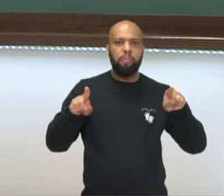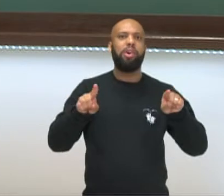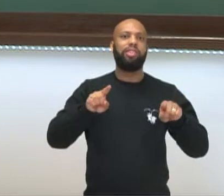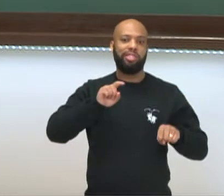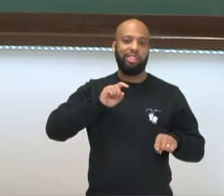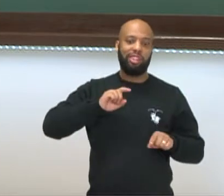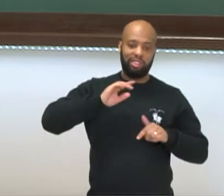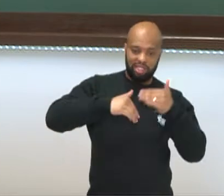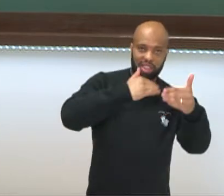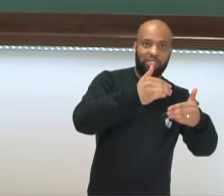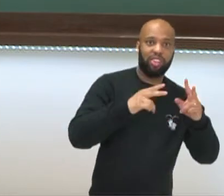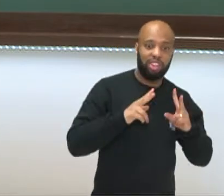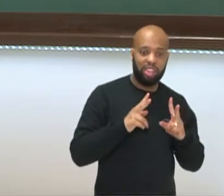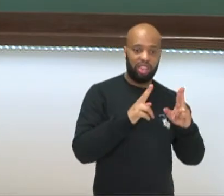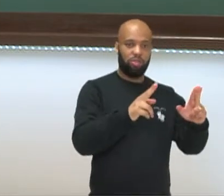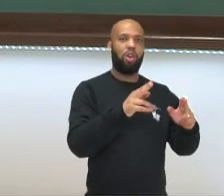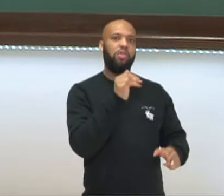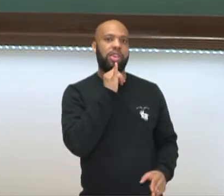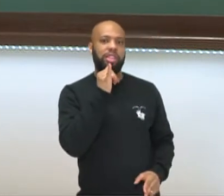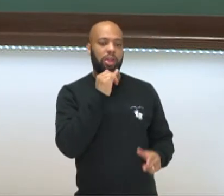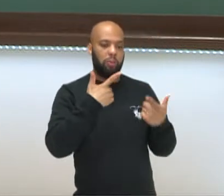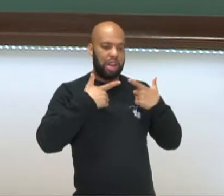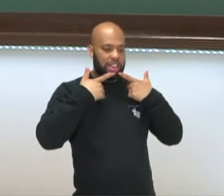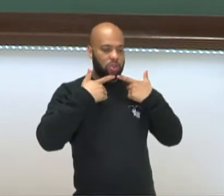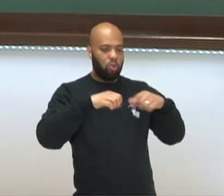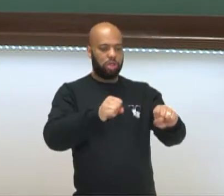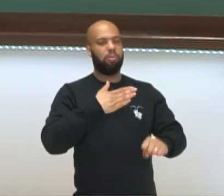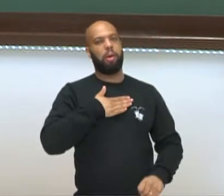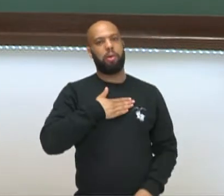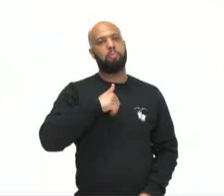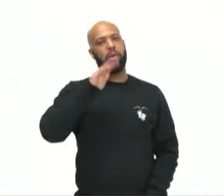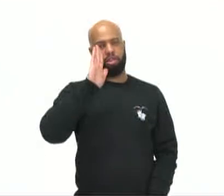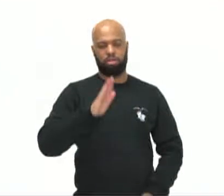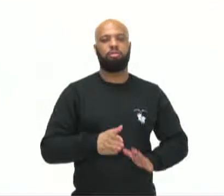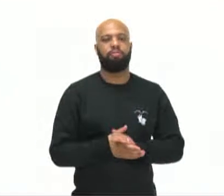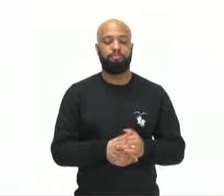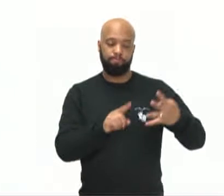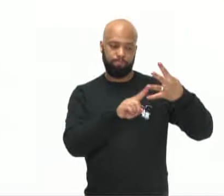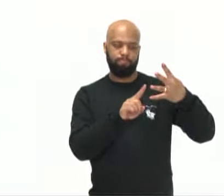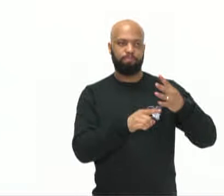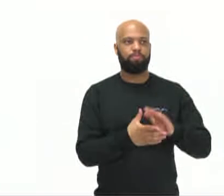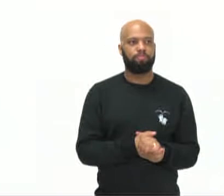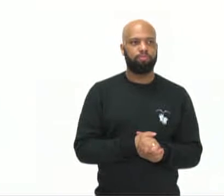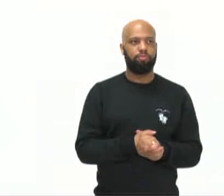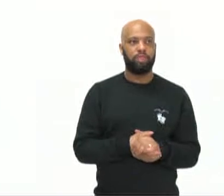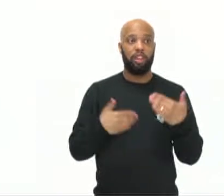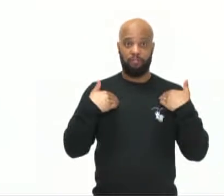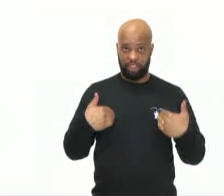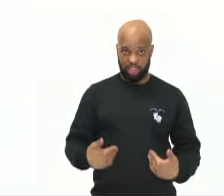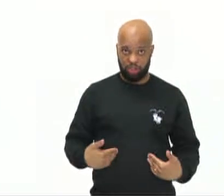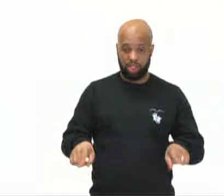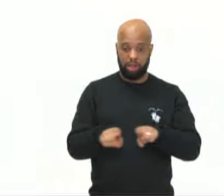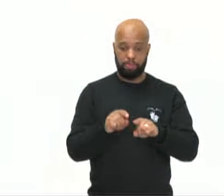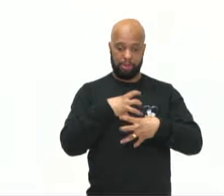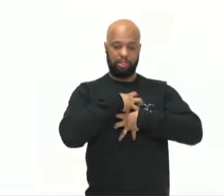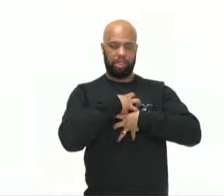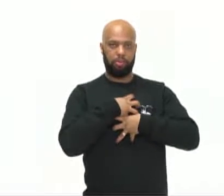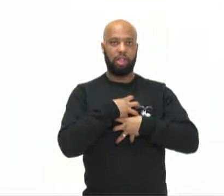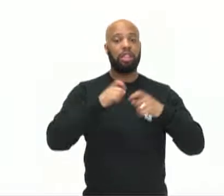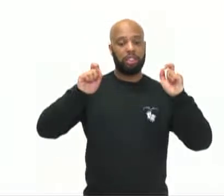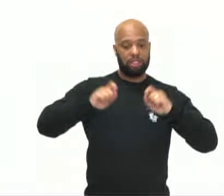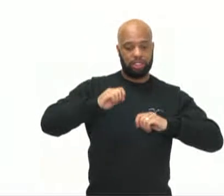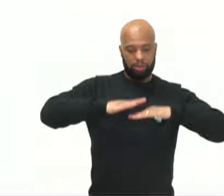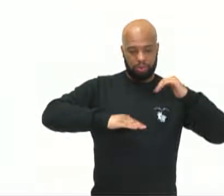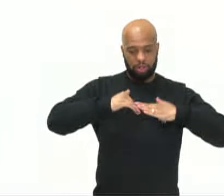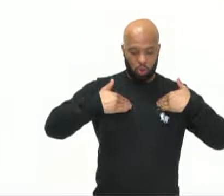tão desenvolvida como, por exemplo, a inteligência linguística. 4. Físico-sinestésica é potencial para usar